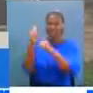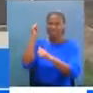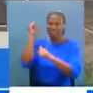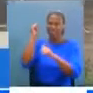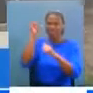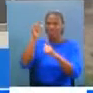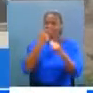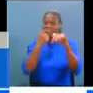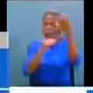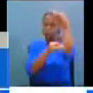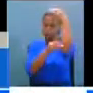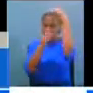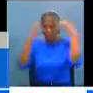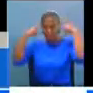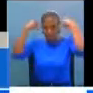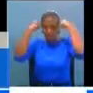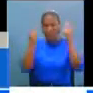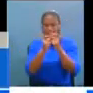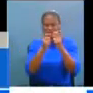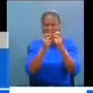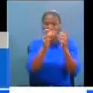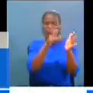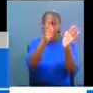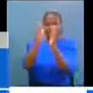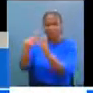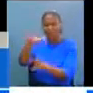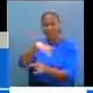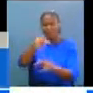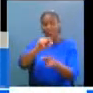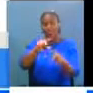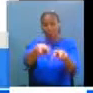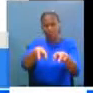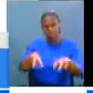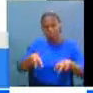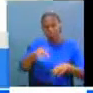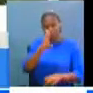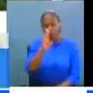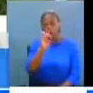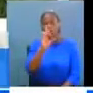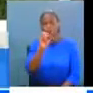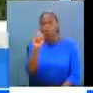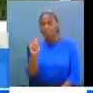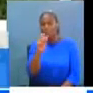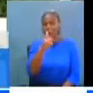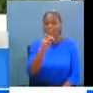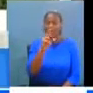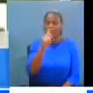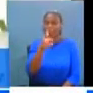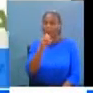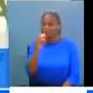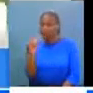de Amílcar Cabral, bem perto da Biblioteca Nacional e do Auditório Jorge Barbosa. O projeto que foi partilhado tem uma área